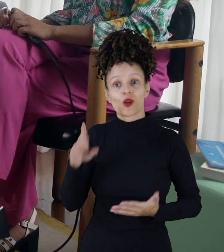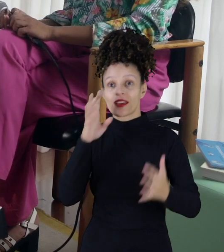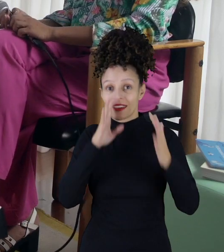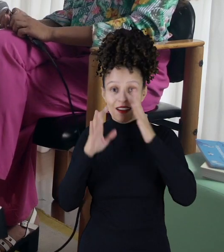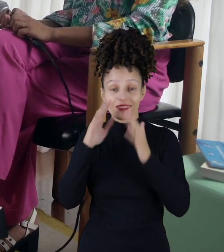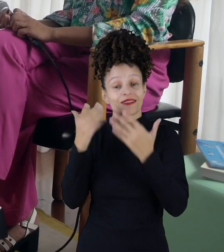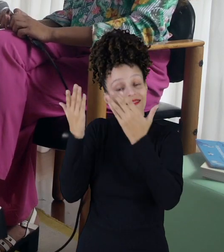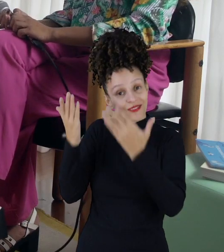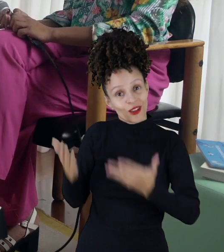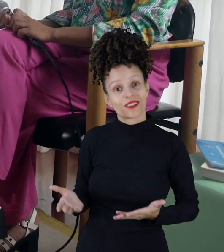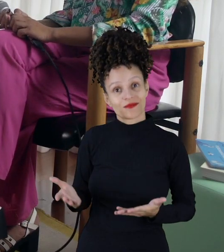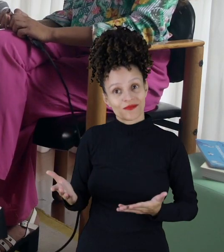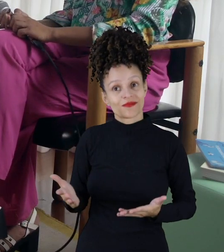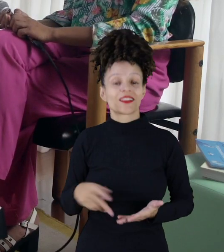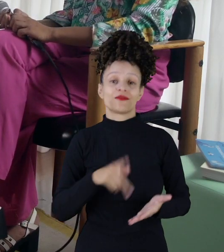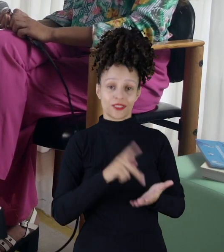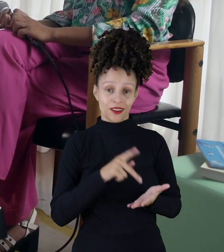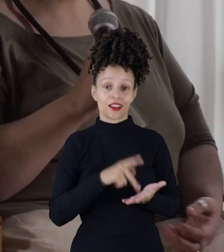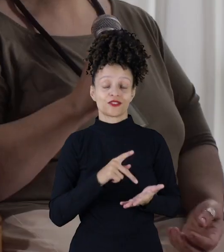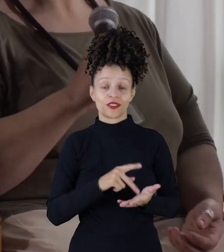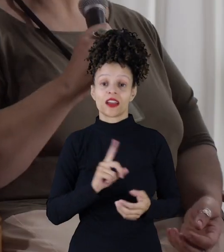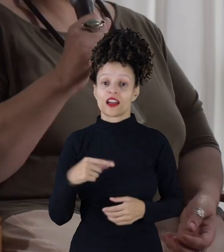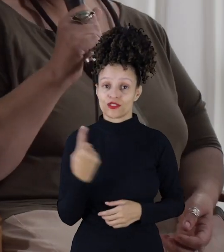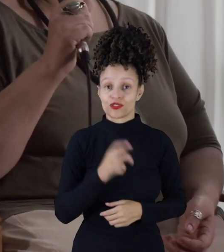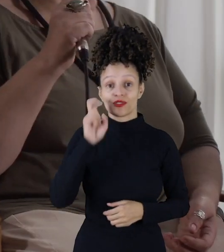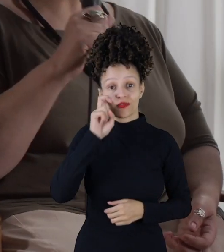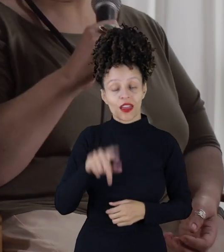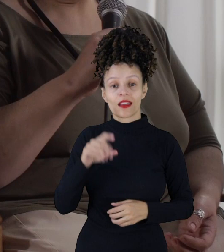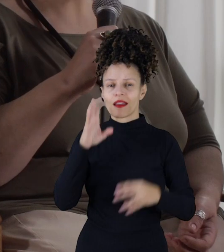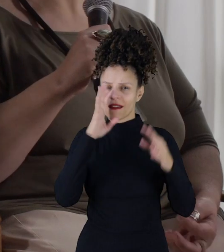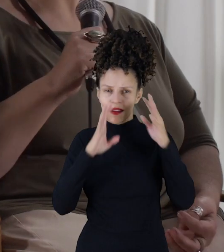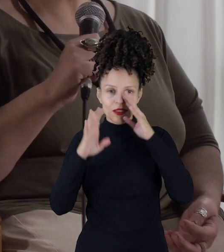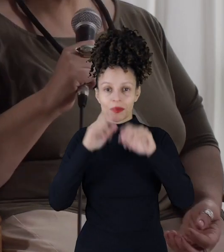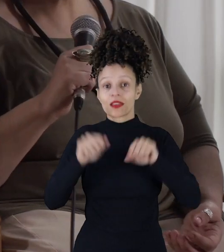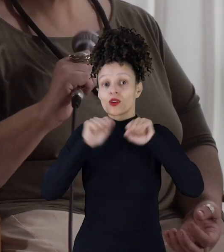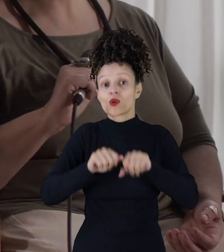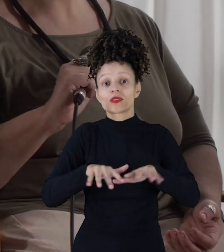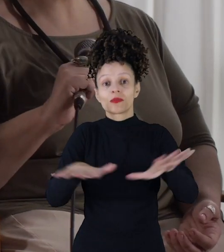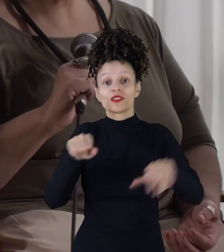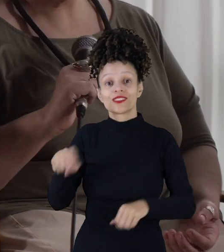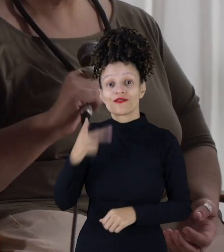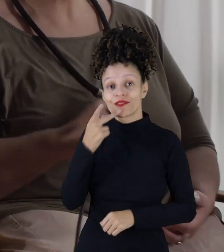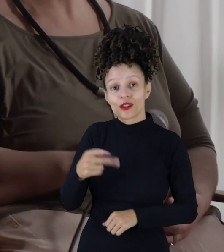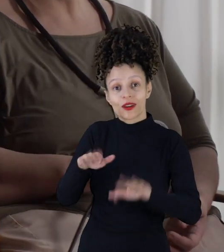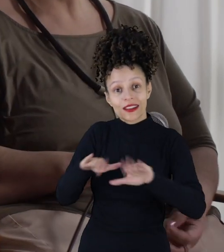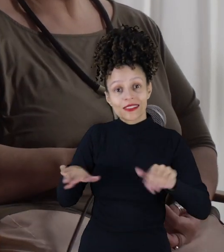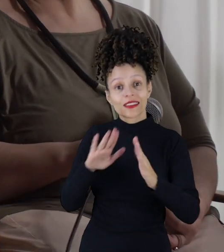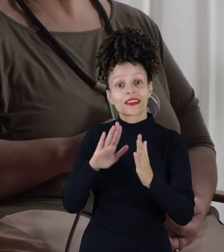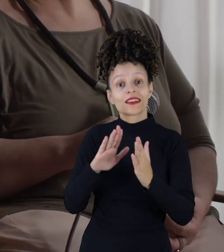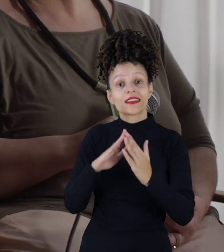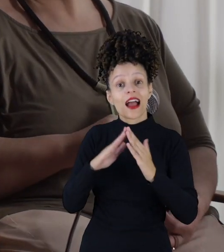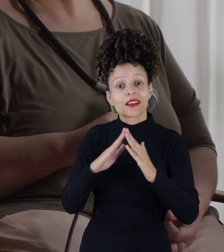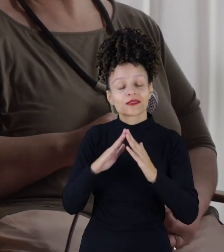uma professora encantada e encantadora. É verdade. Né? E a gente vê como esse encantamento, ele contamina. Você falou